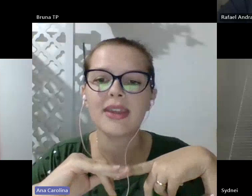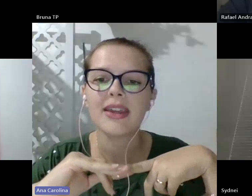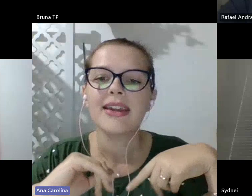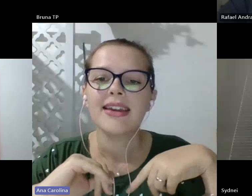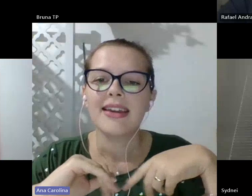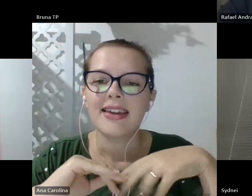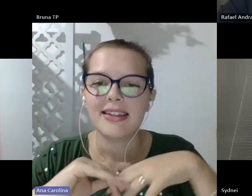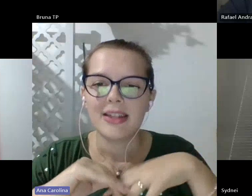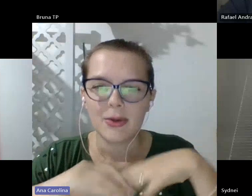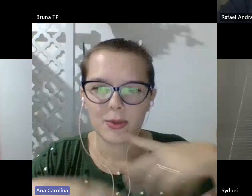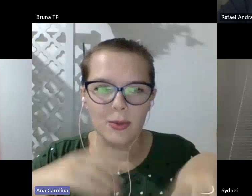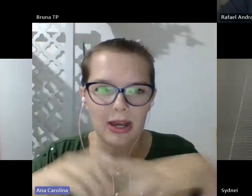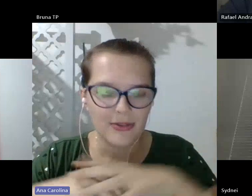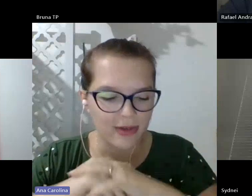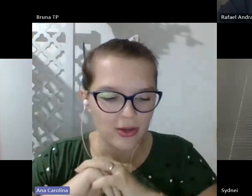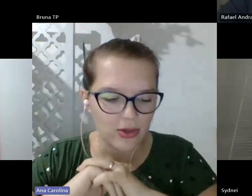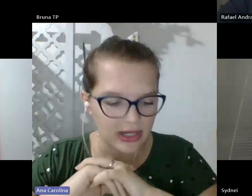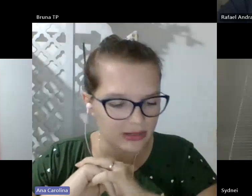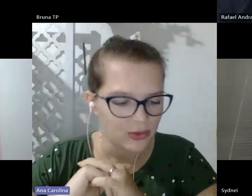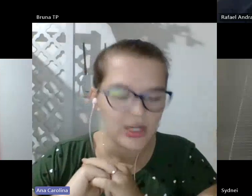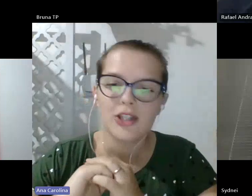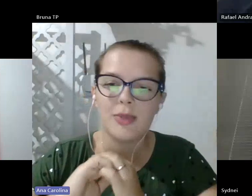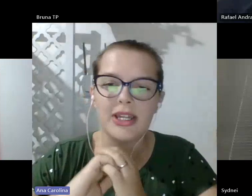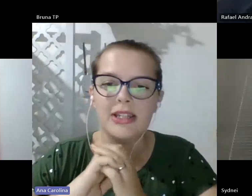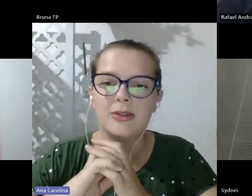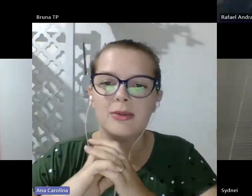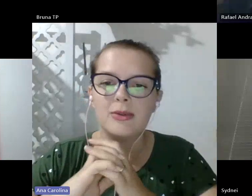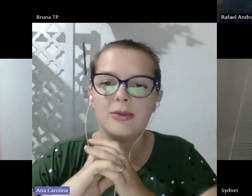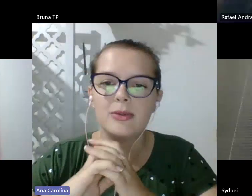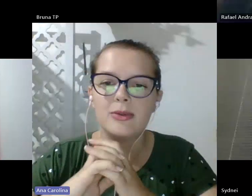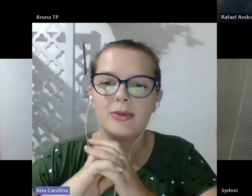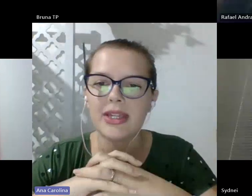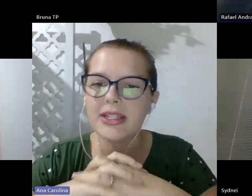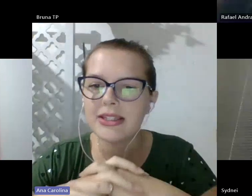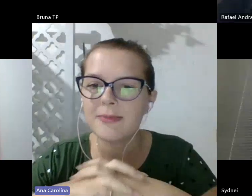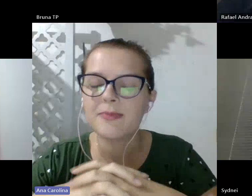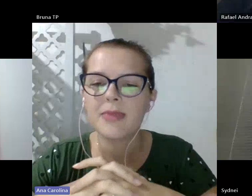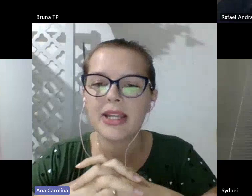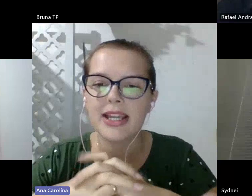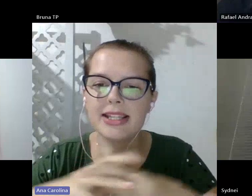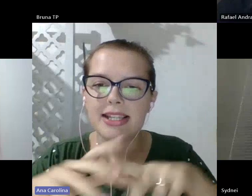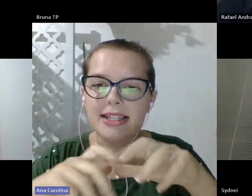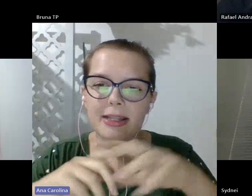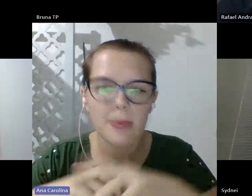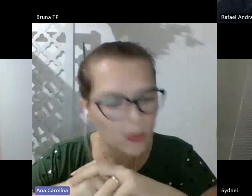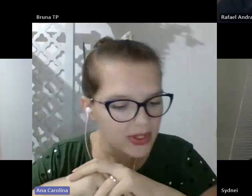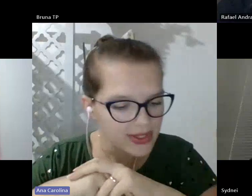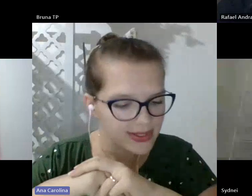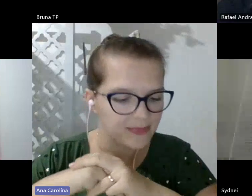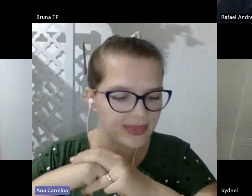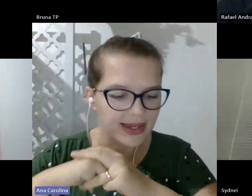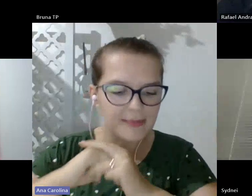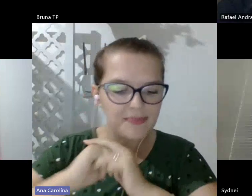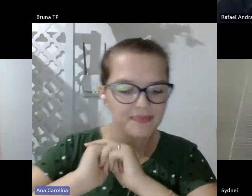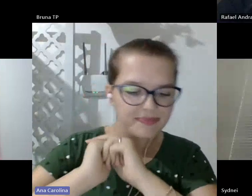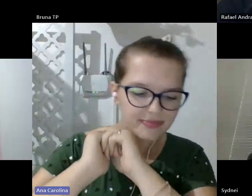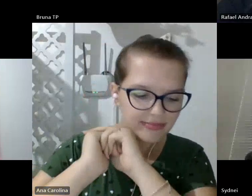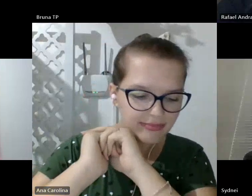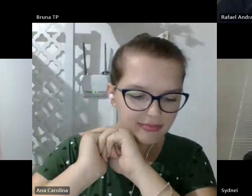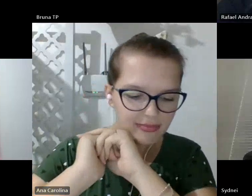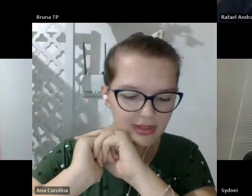site. Então, o Rafa vai colocar ali no chat para quem não acessou ainda, para quem quiser acessar depois,